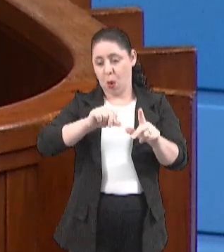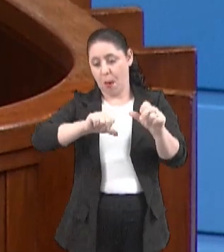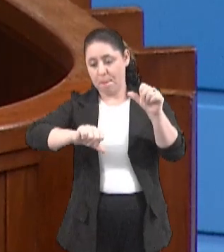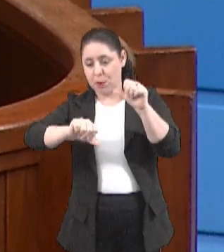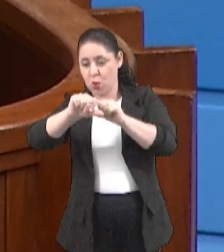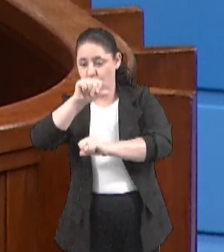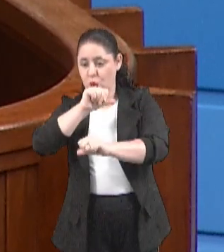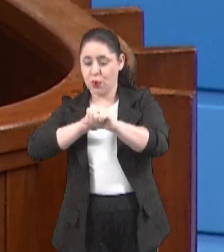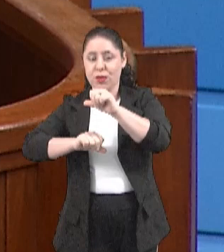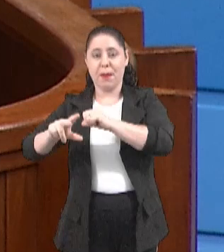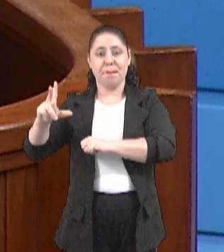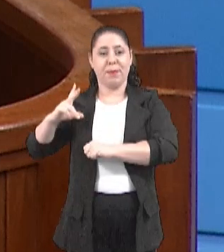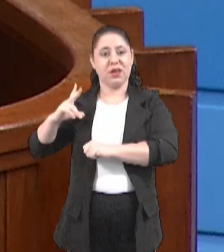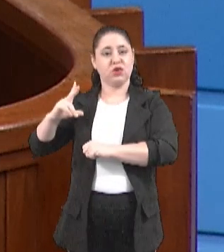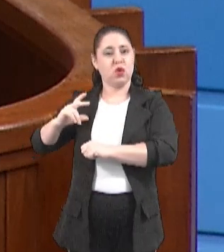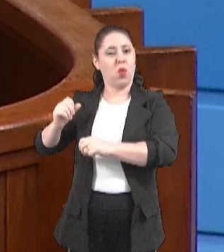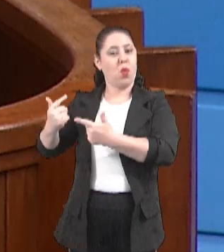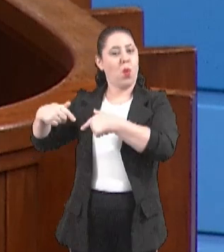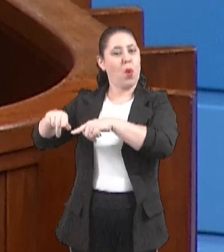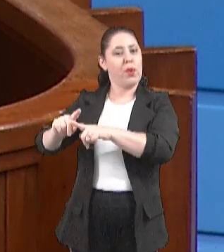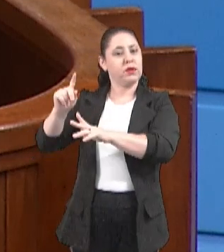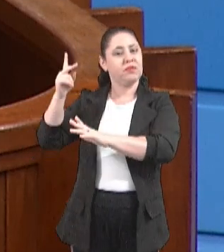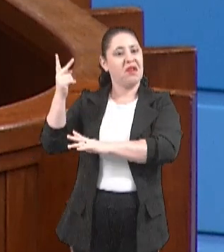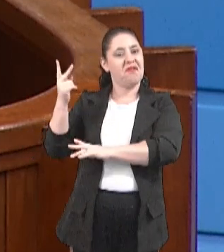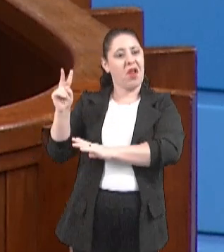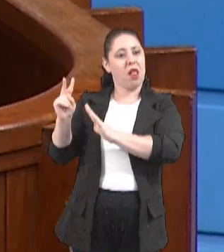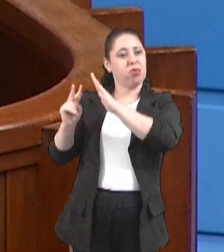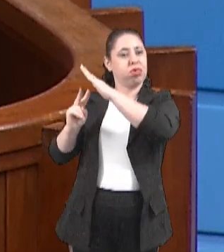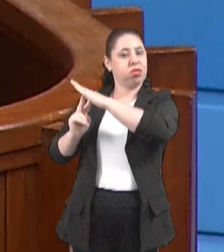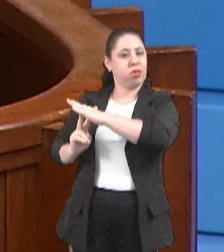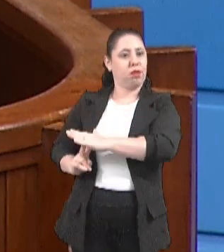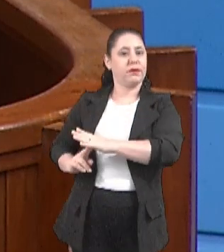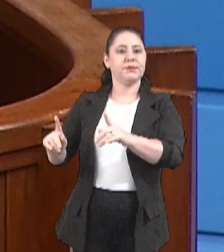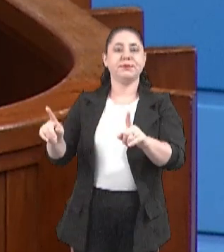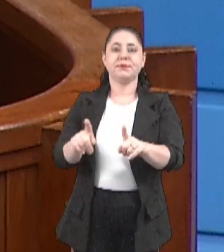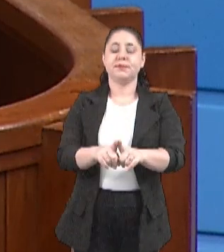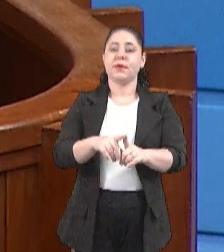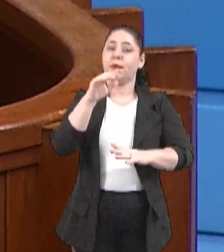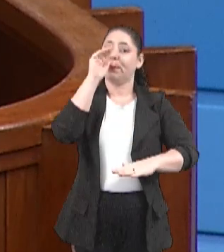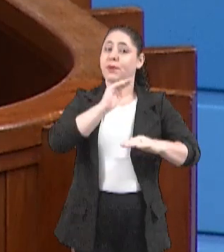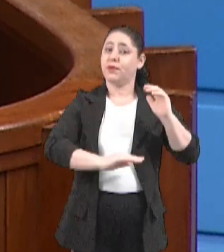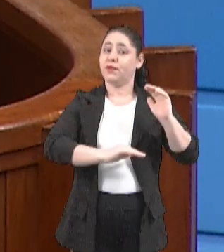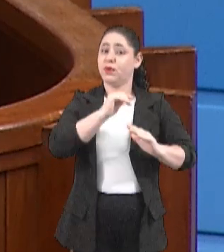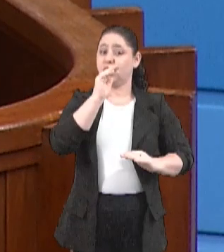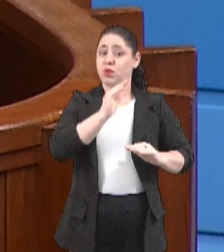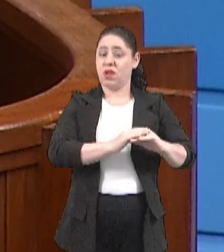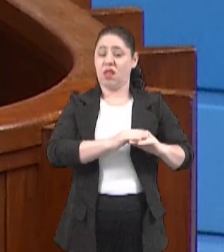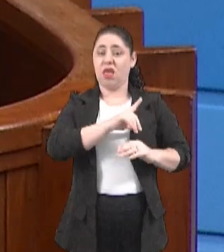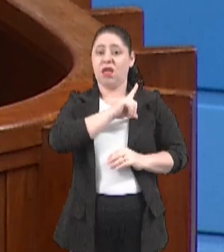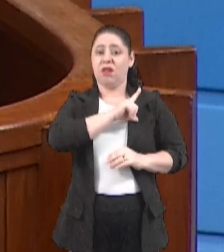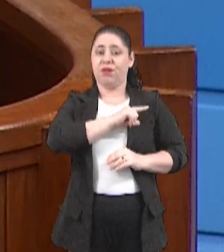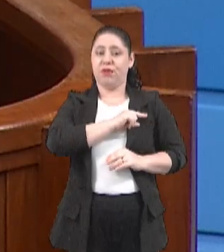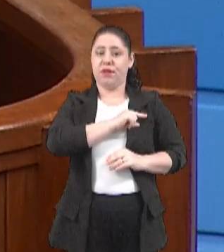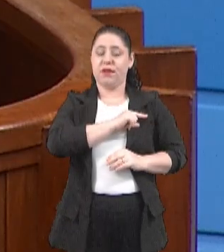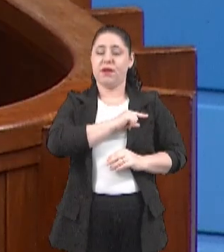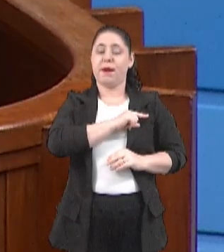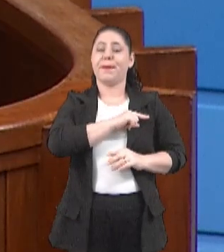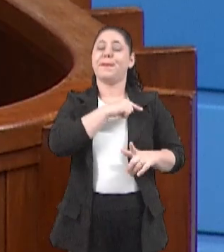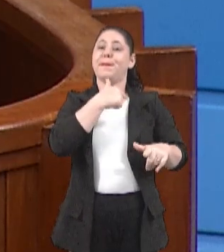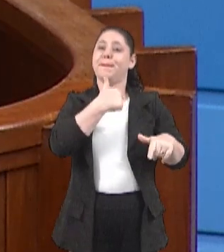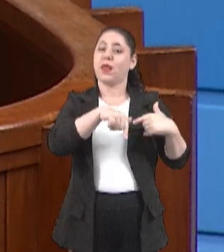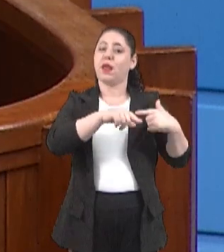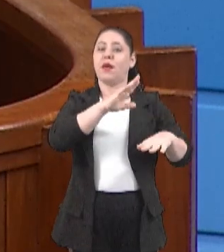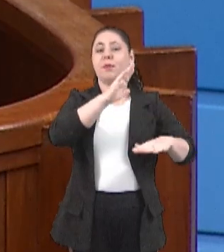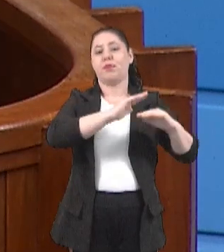sistema terceirizado, de desvalorização cada vez maior dos professores e das professoras, e